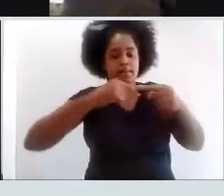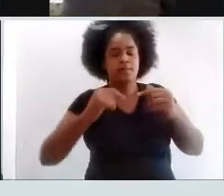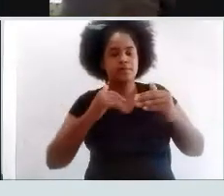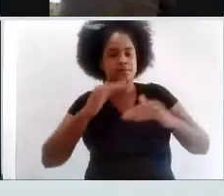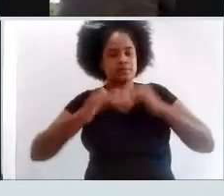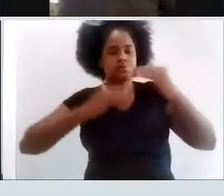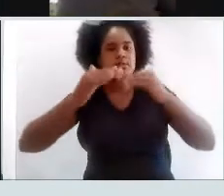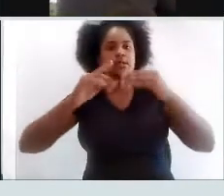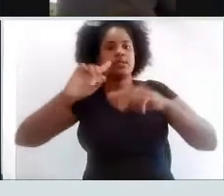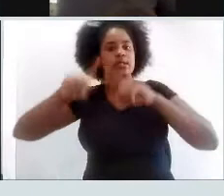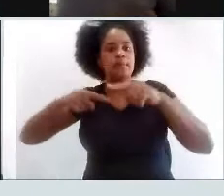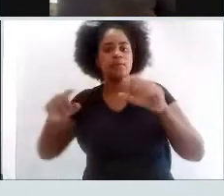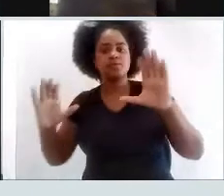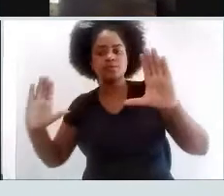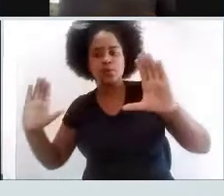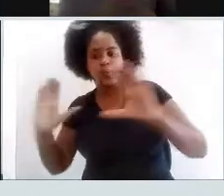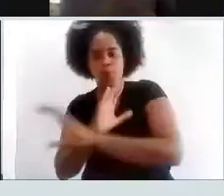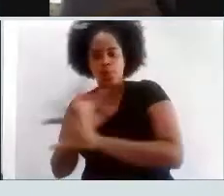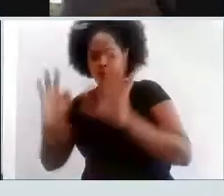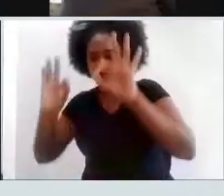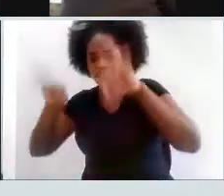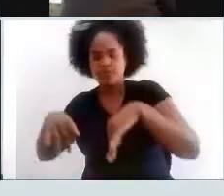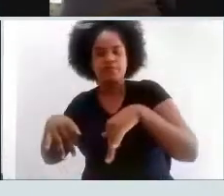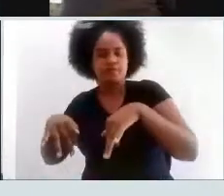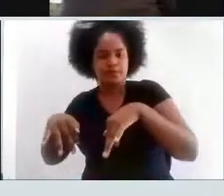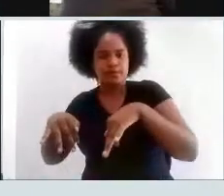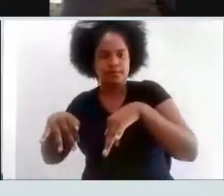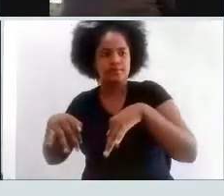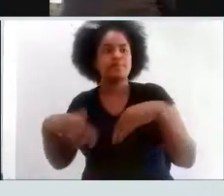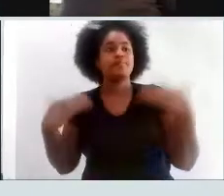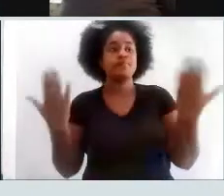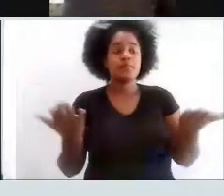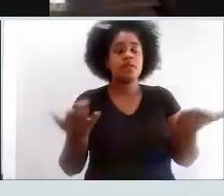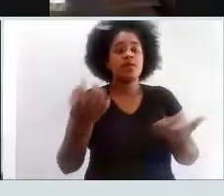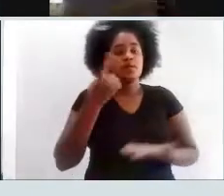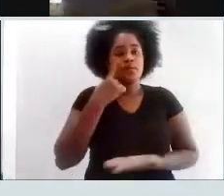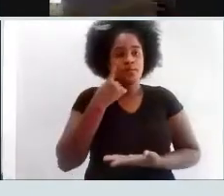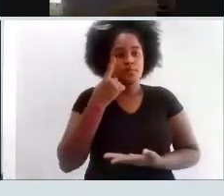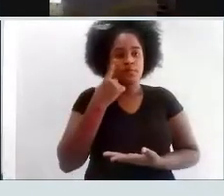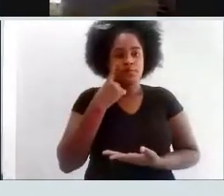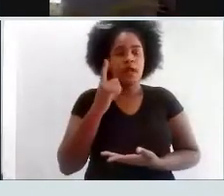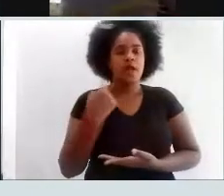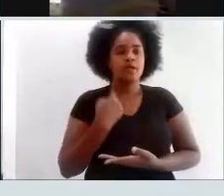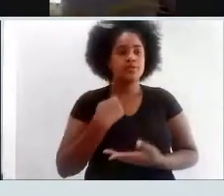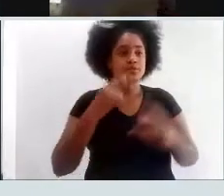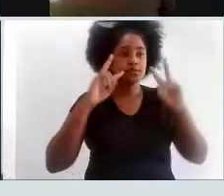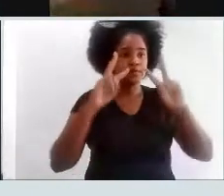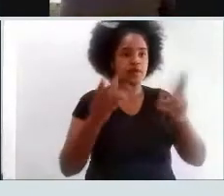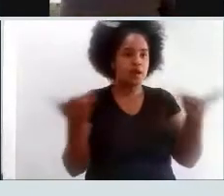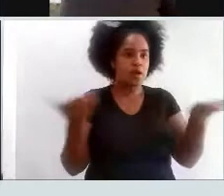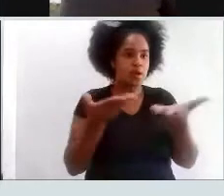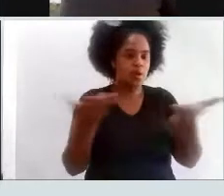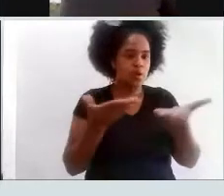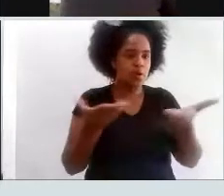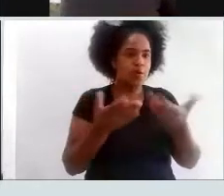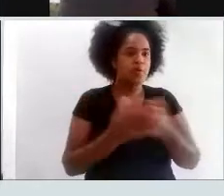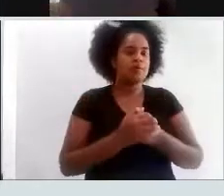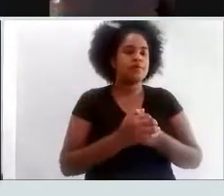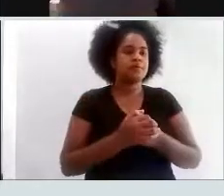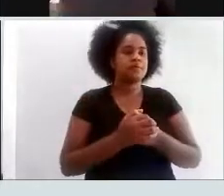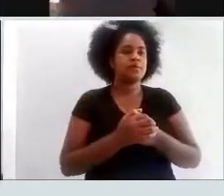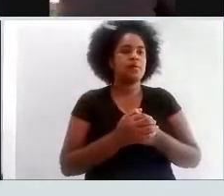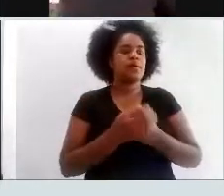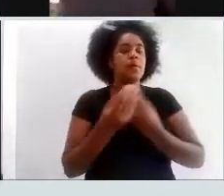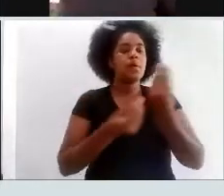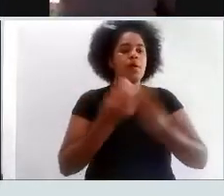Aqui a gente vai trabalhar com a ideia de fazer 2 desenvolvimentos, porque o texto fica mais organizado, sabe? Mas aí a gente vai ter uma